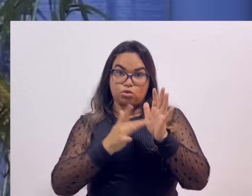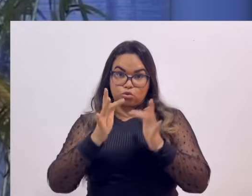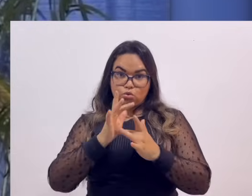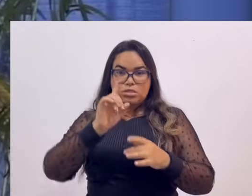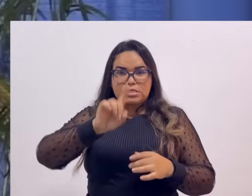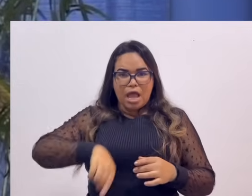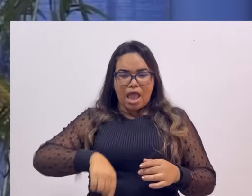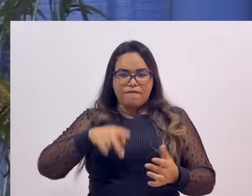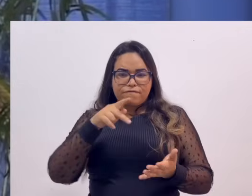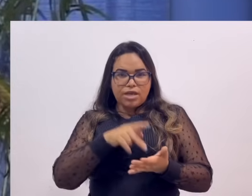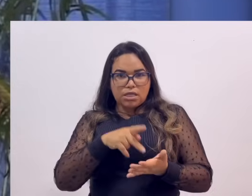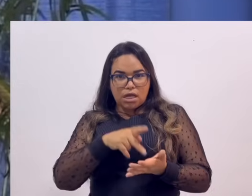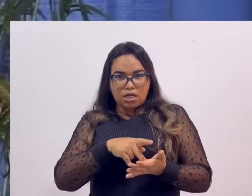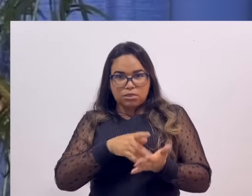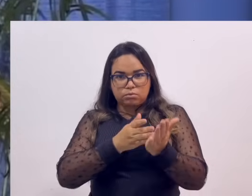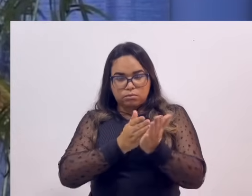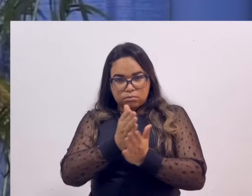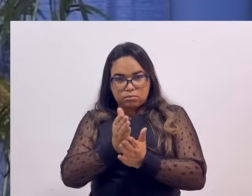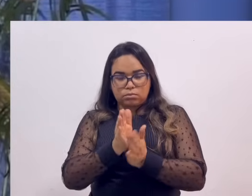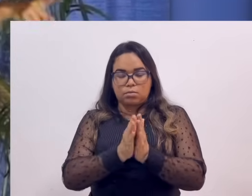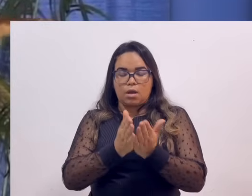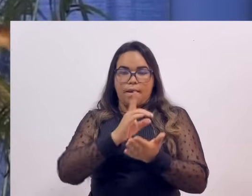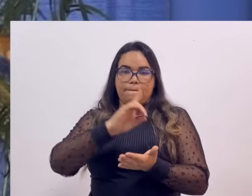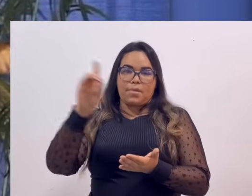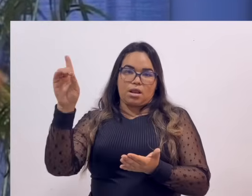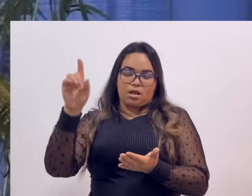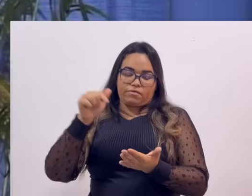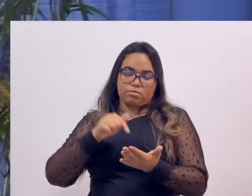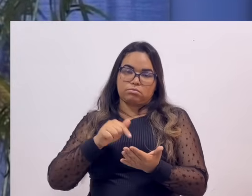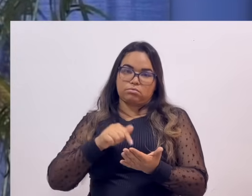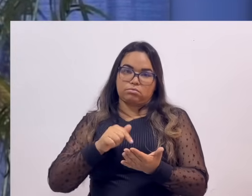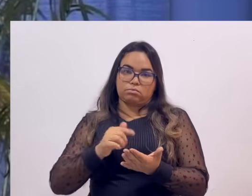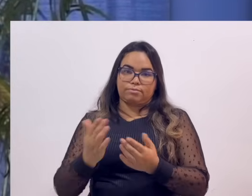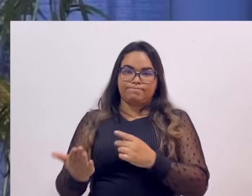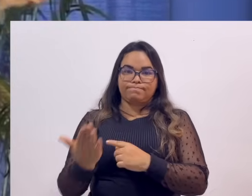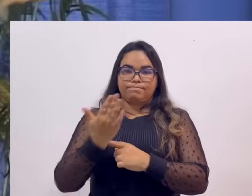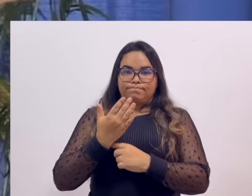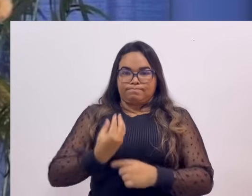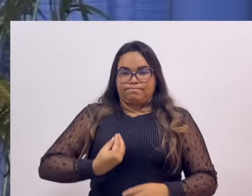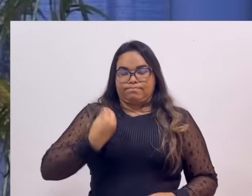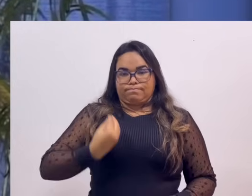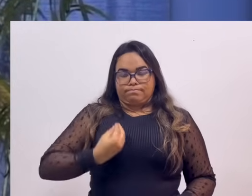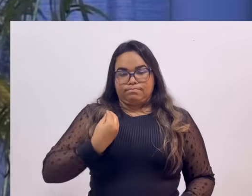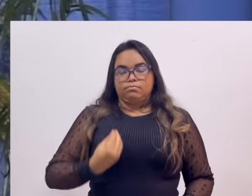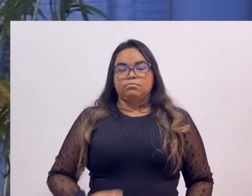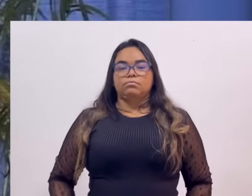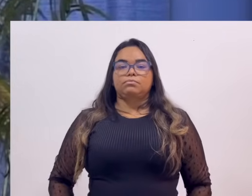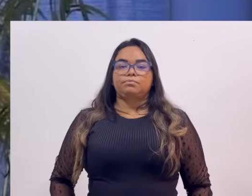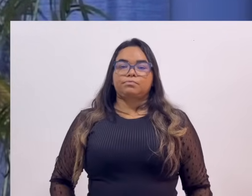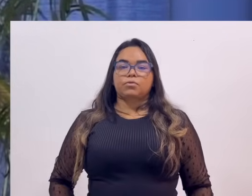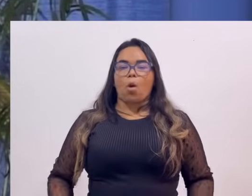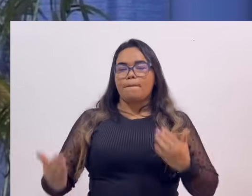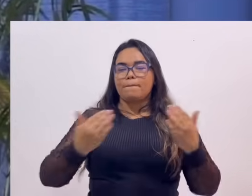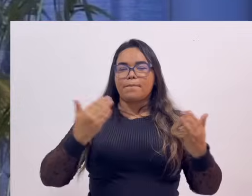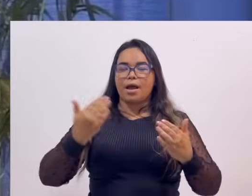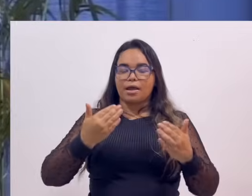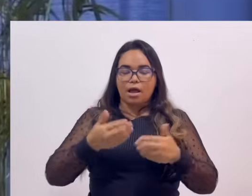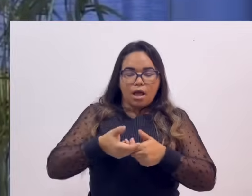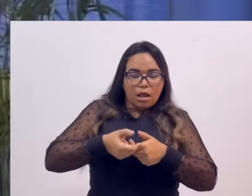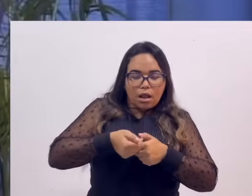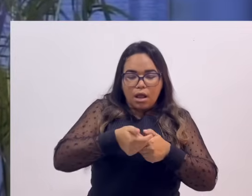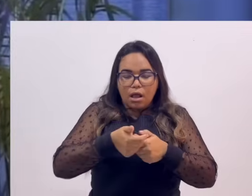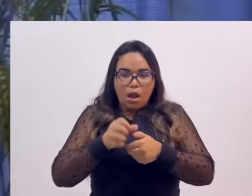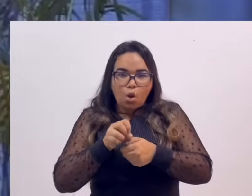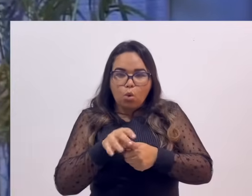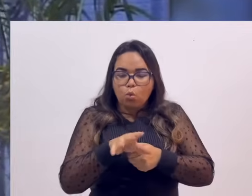é a luz do mundo a minha palavra a tua palavra é o que ilumina os meus pés é uma luz para o meu caminho